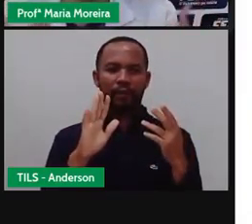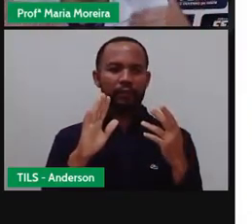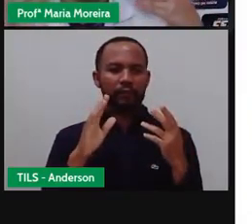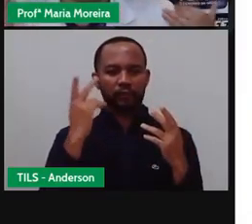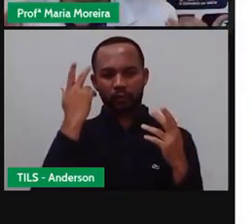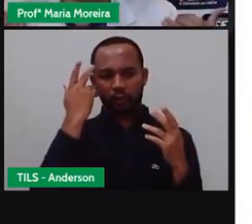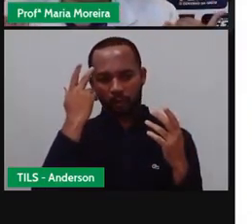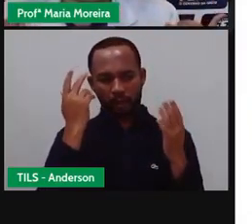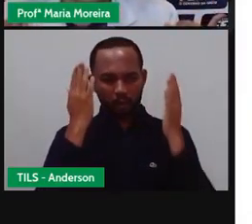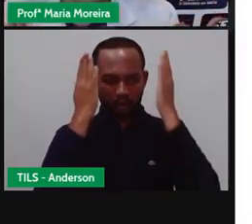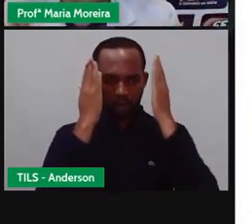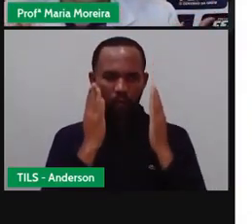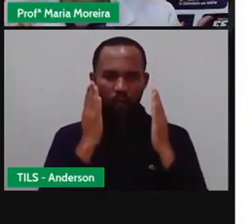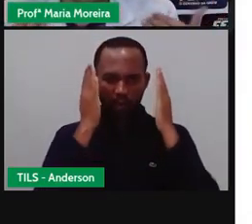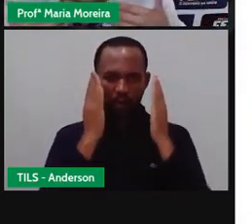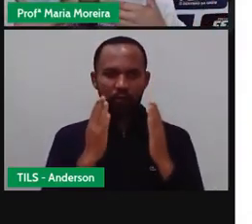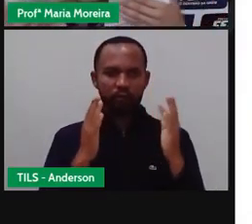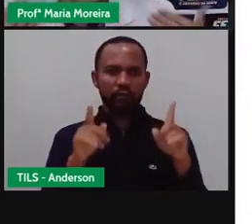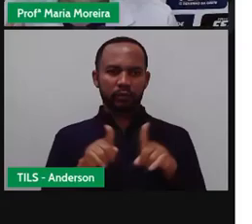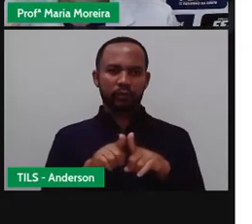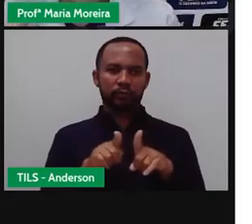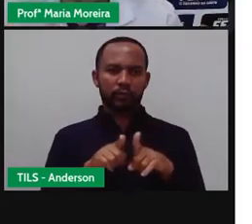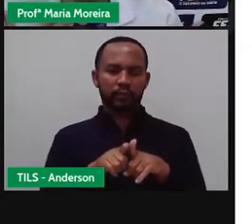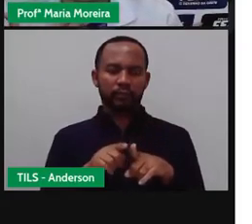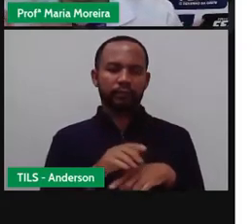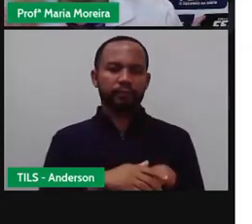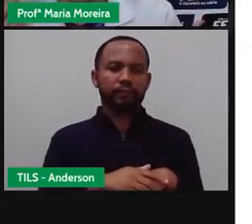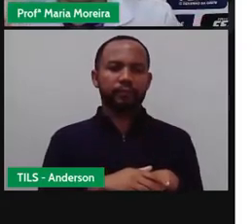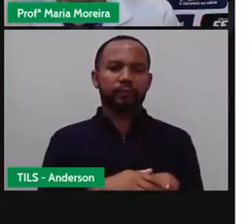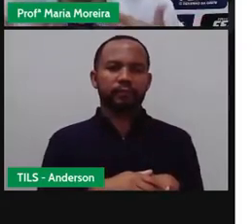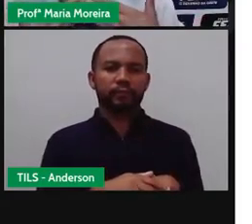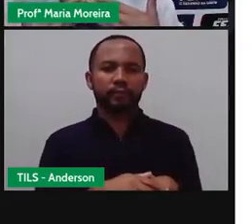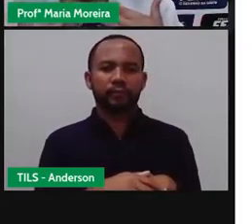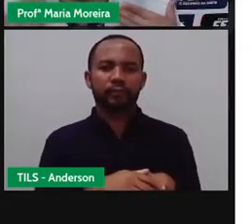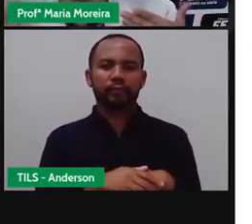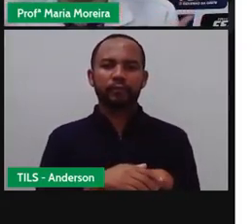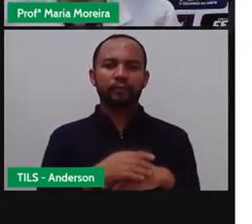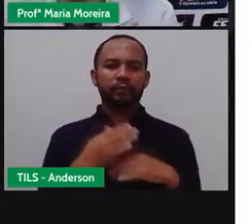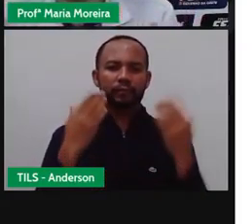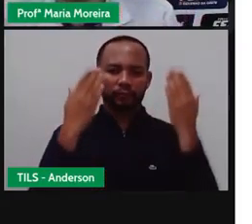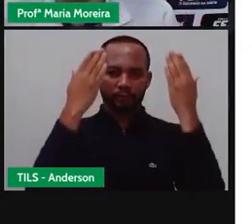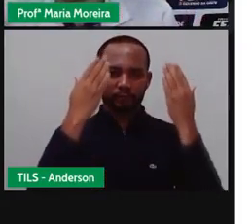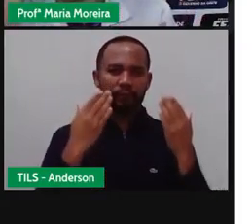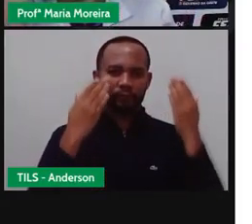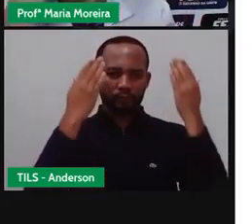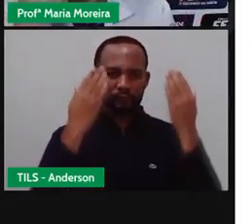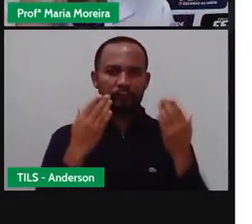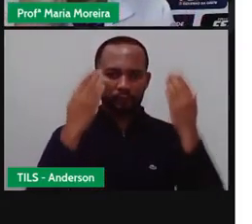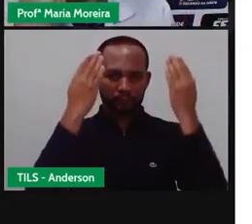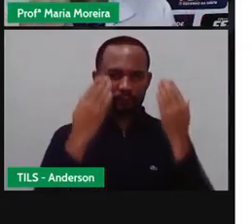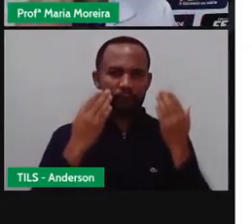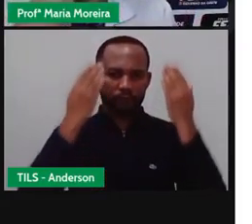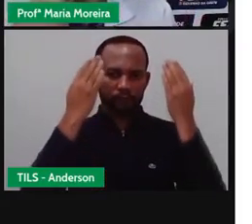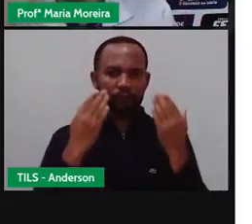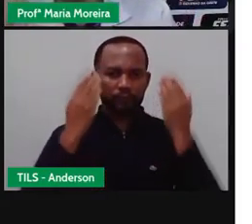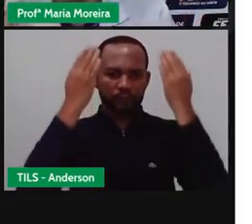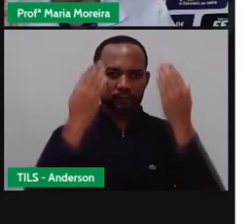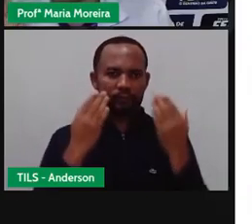fosse simétrico, né? Simétrico. Bilateral. Os bilateral. Bicampeão é o quê?